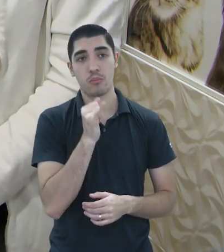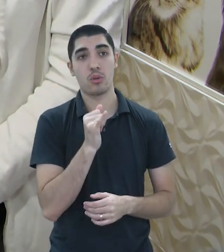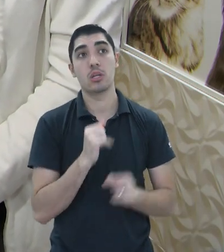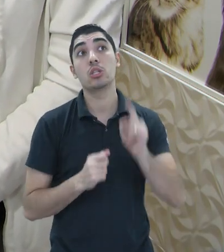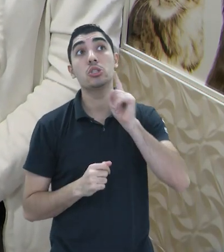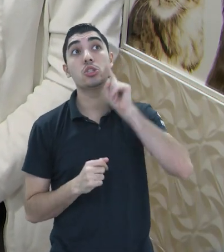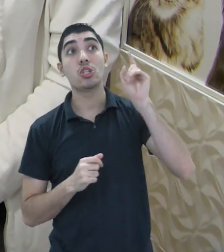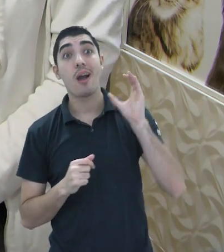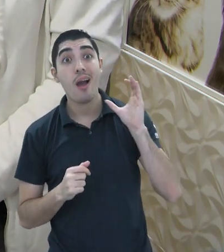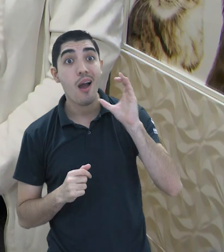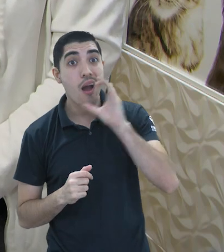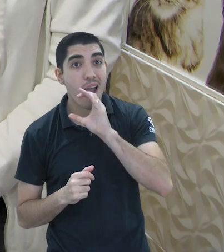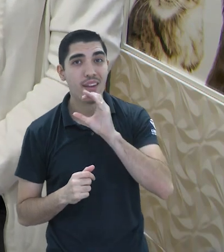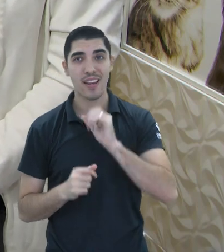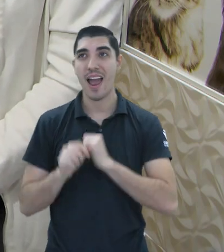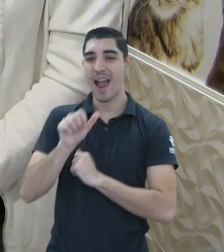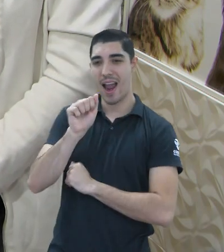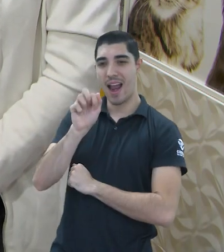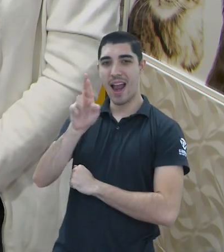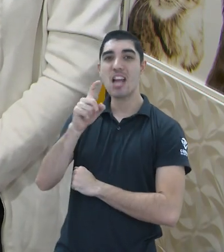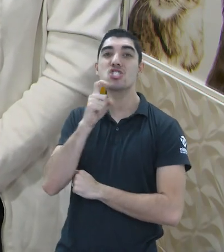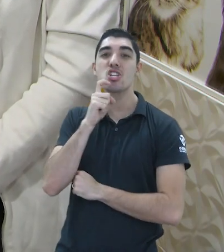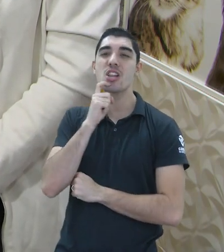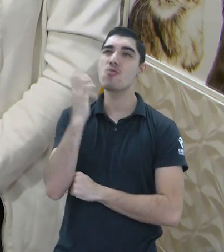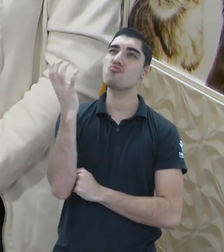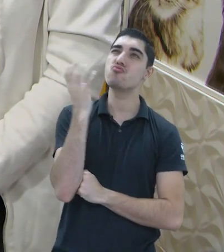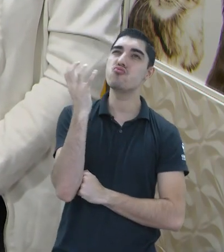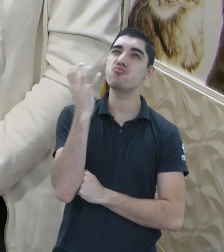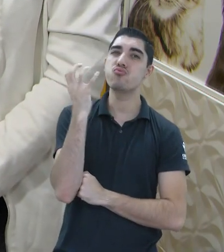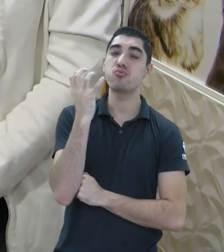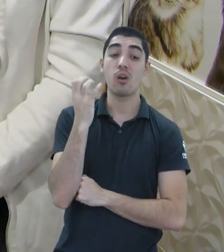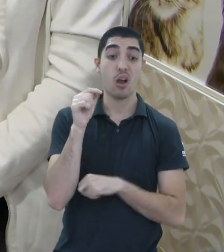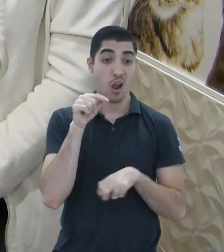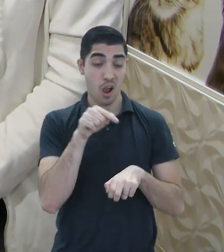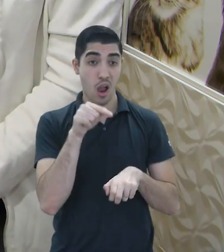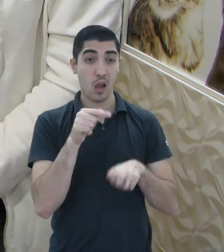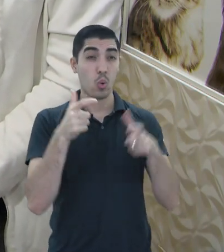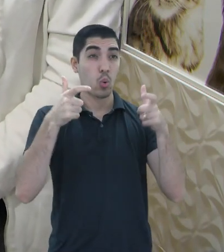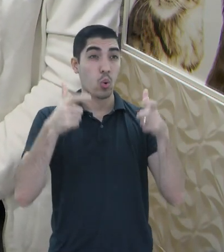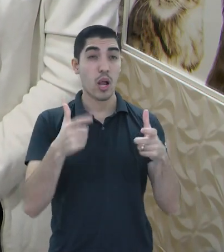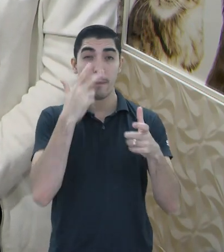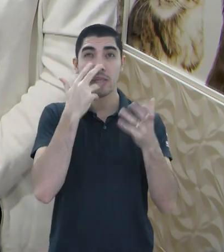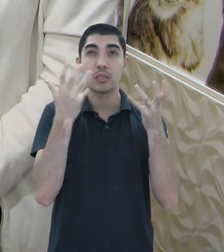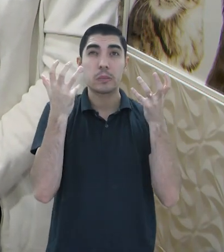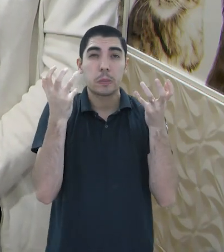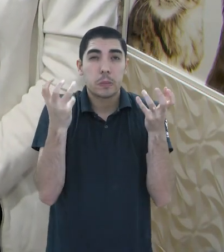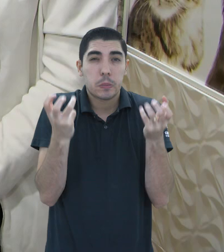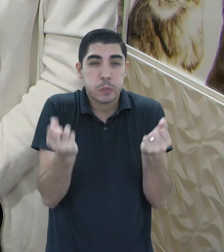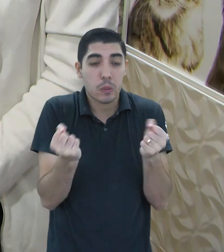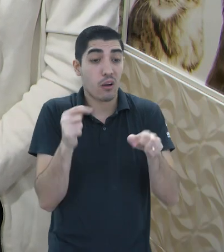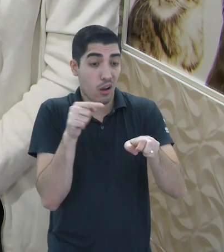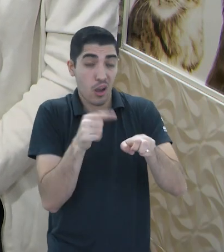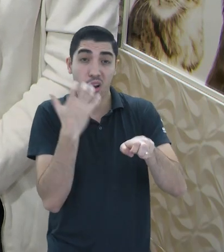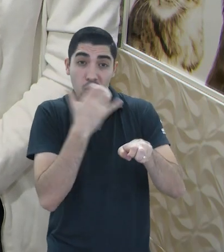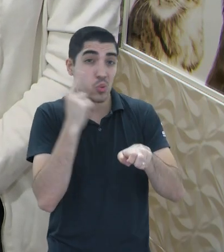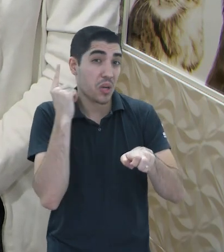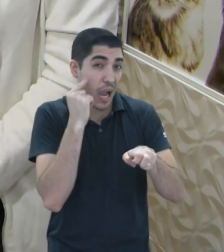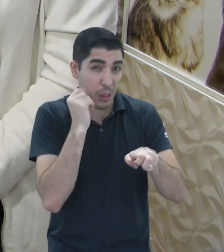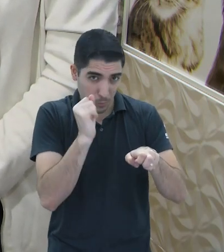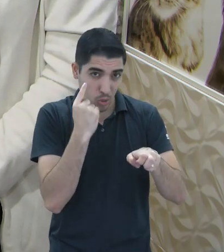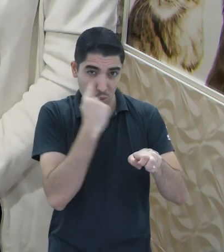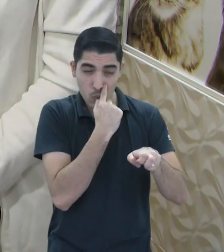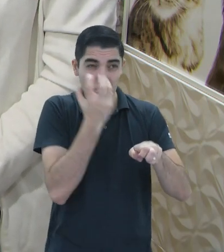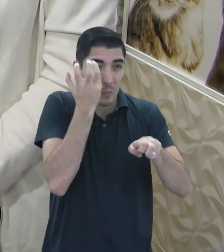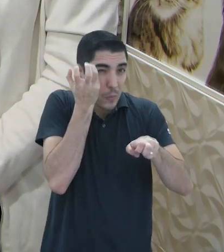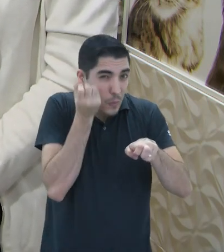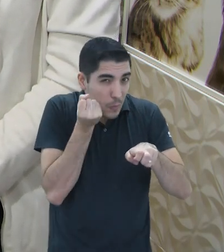coisa também. Por exemplo, dia muito quente, liga o ar-condicionado, fica bem frio, resseca o ambiente, tanto para cão quanto